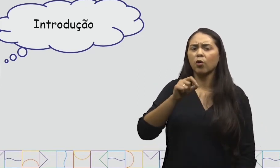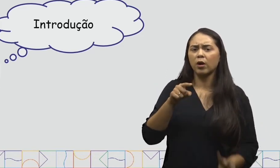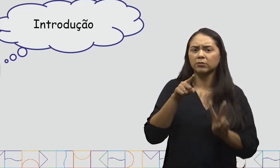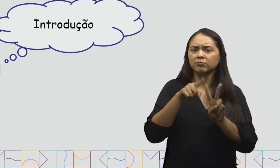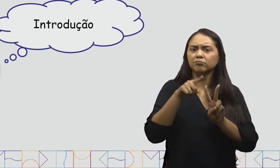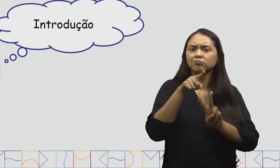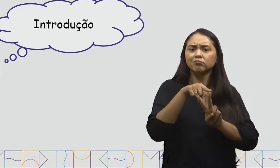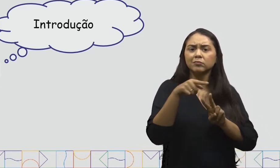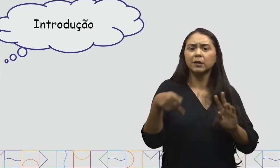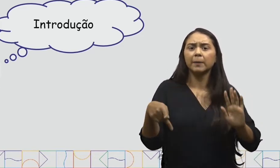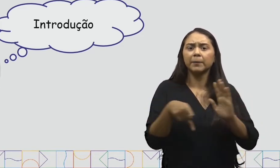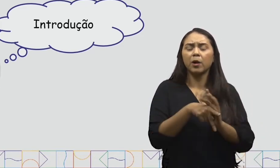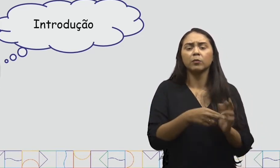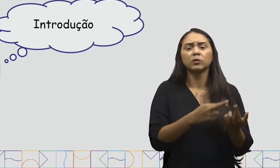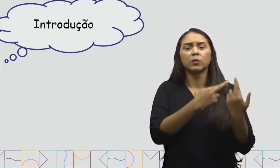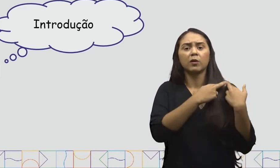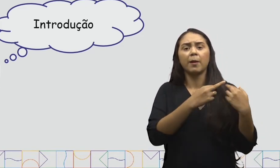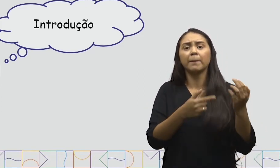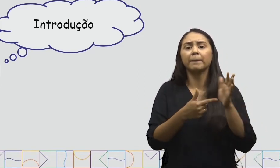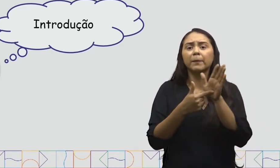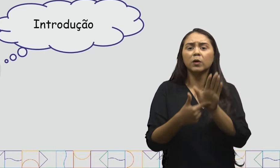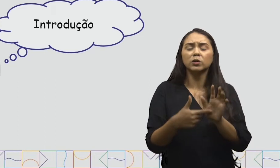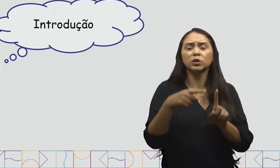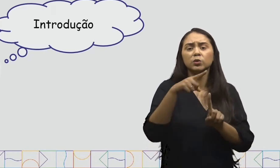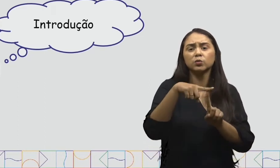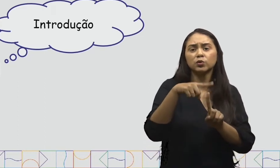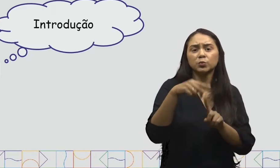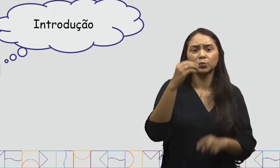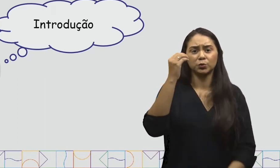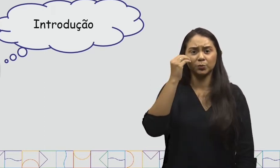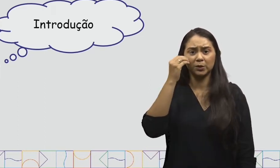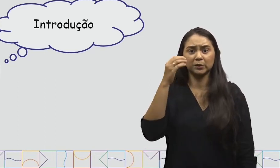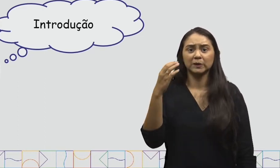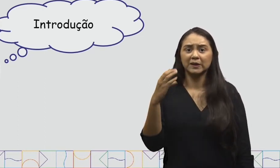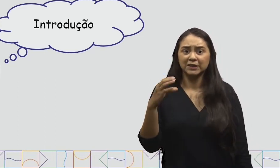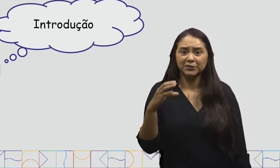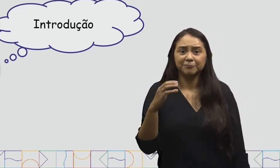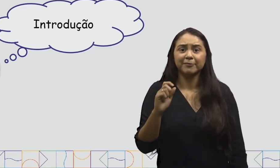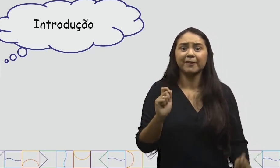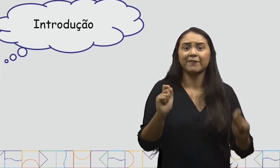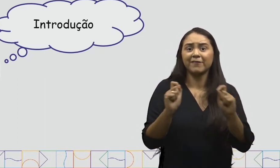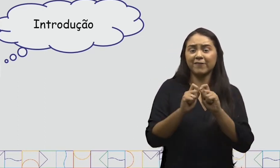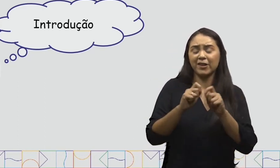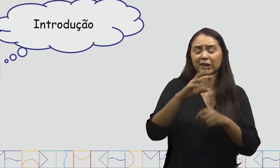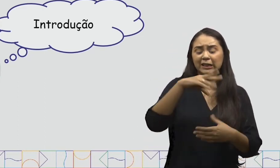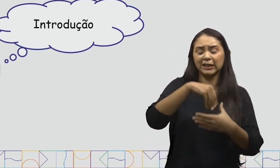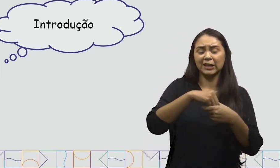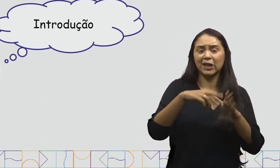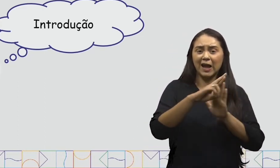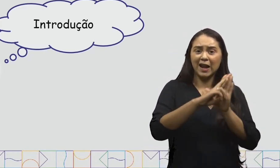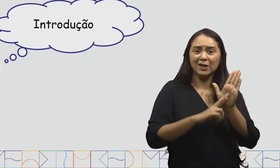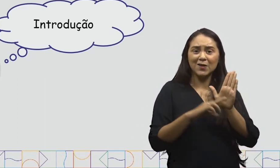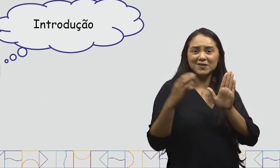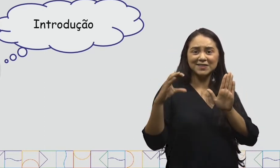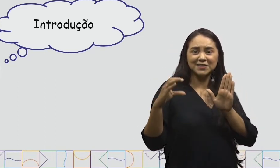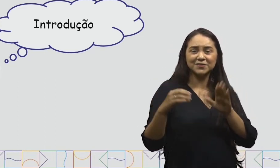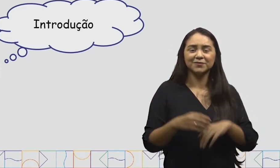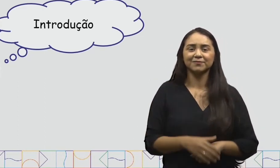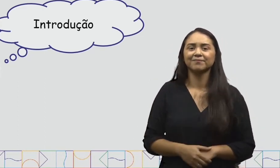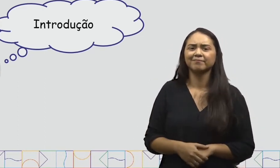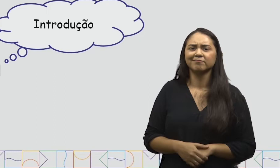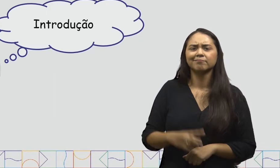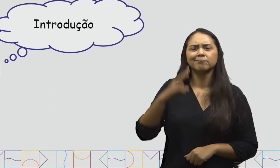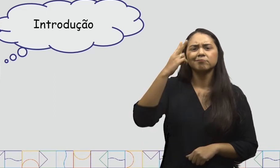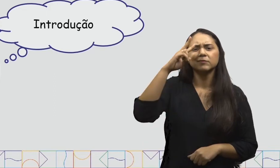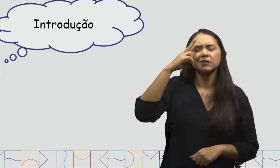é responsável por apresentar o tipo de experimento científico feito em um relatório científico?